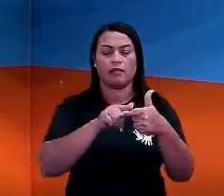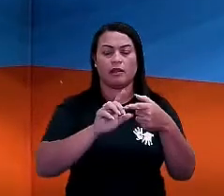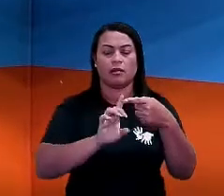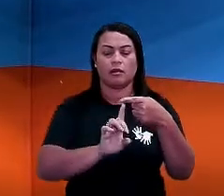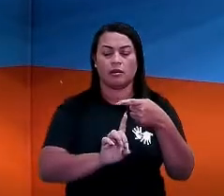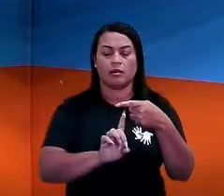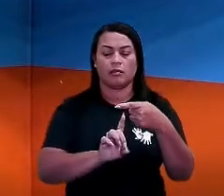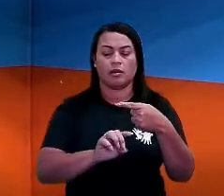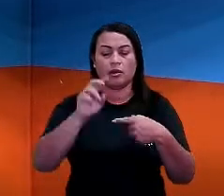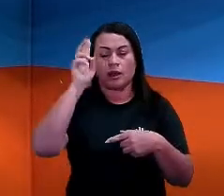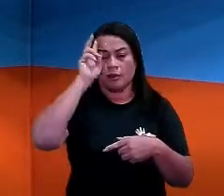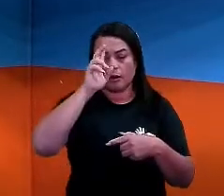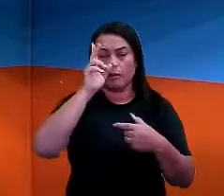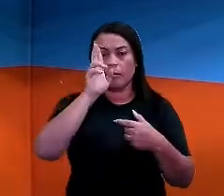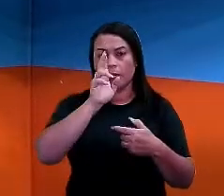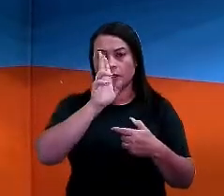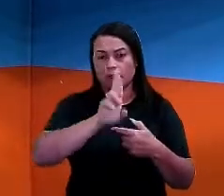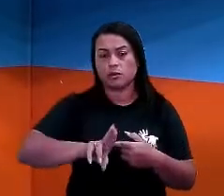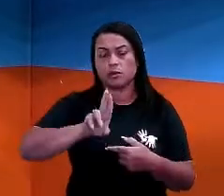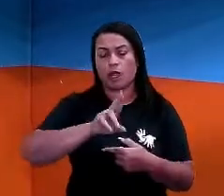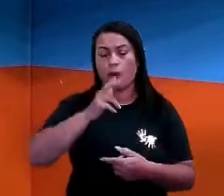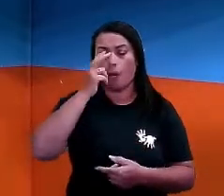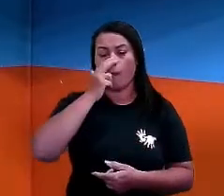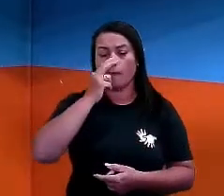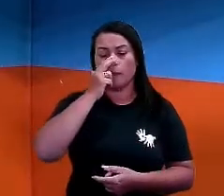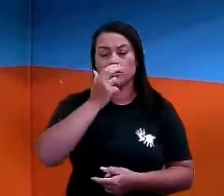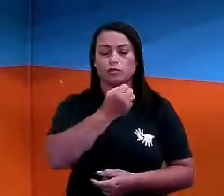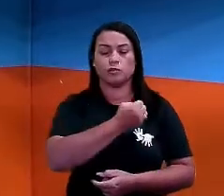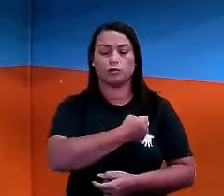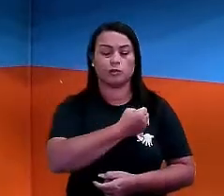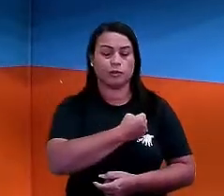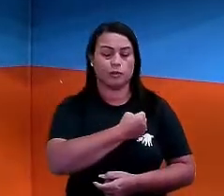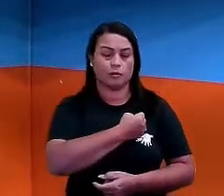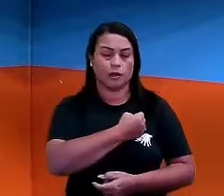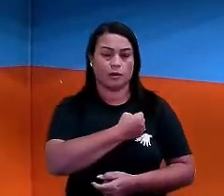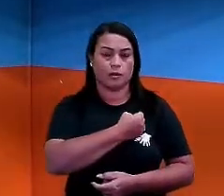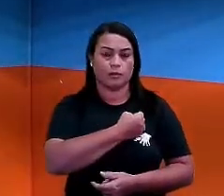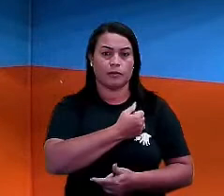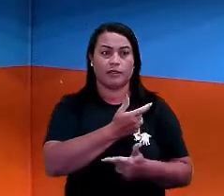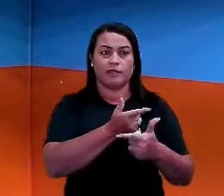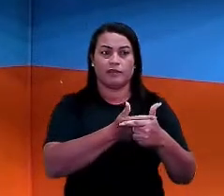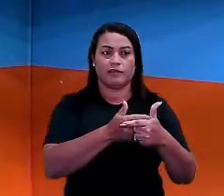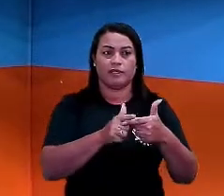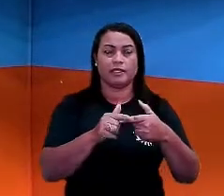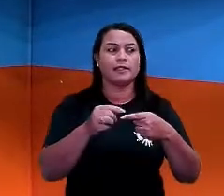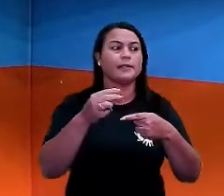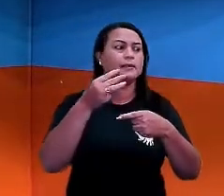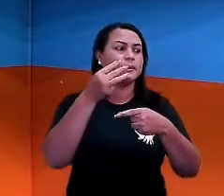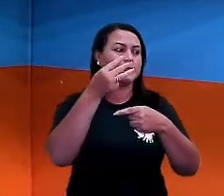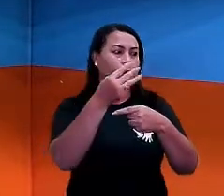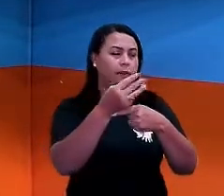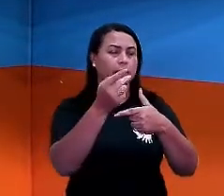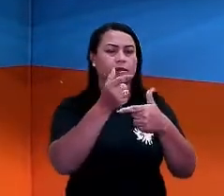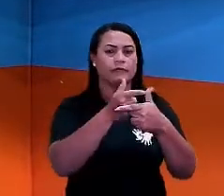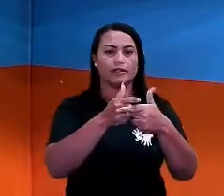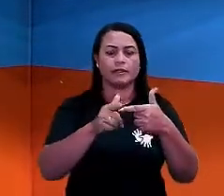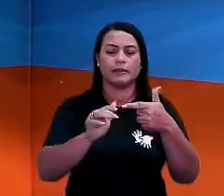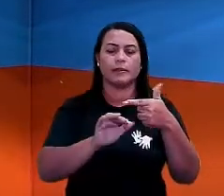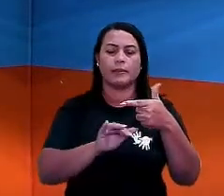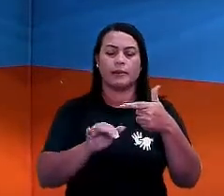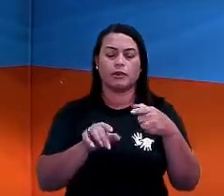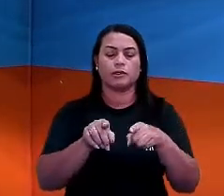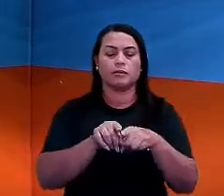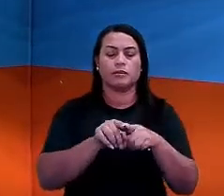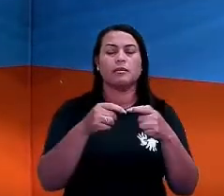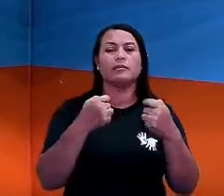que usar o mesmo número para dividir em cima e o mesmo número para dividir embaixo. Então, eu tenho que achar um número